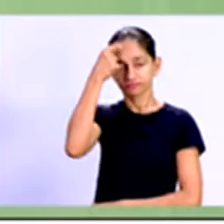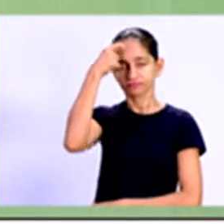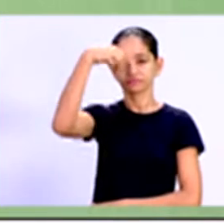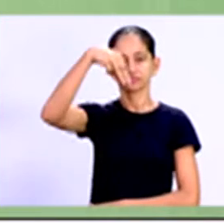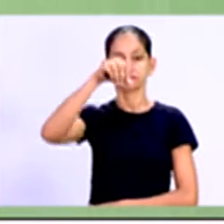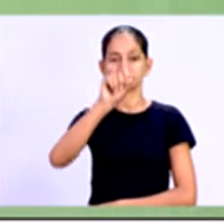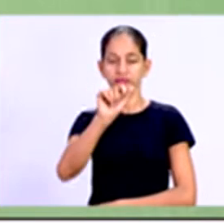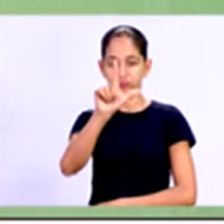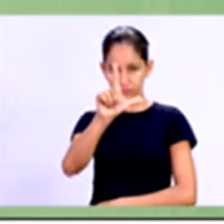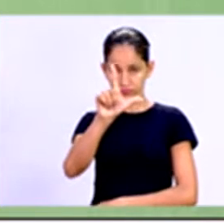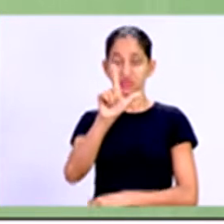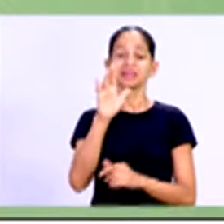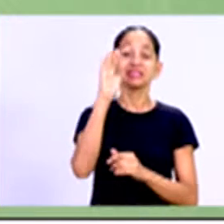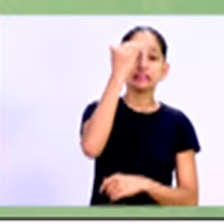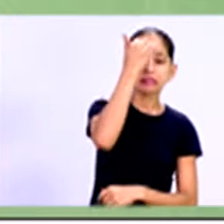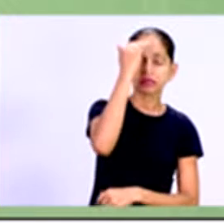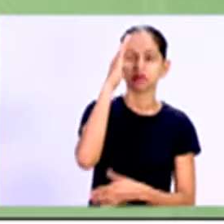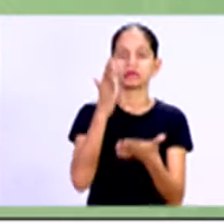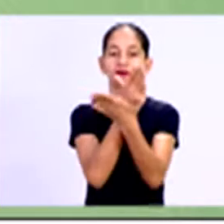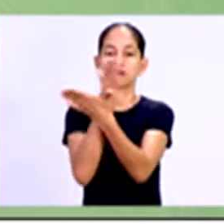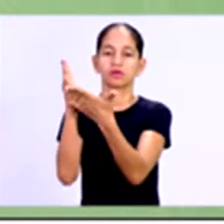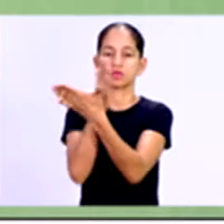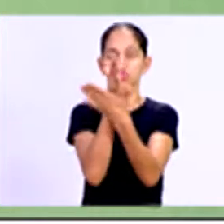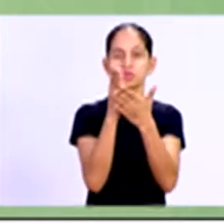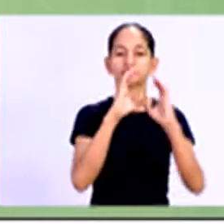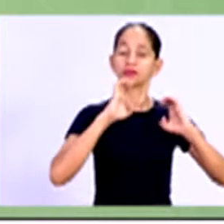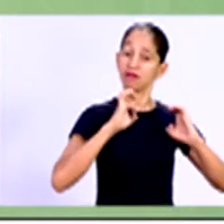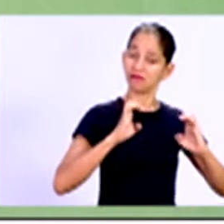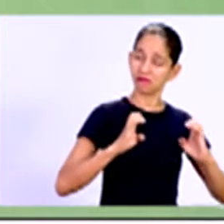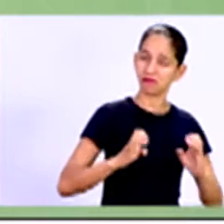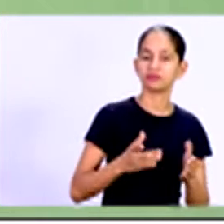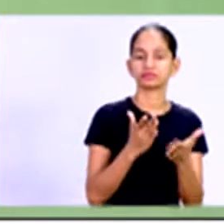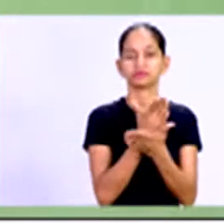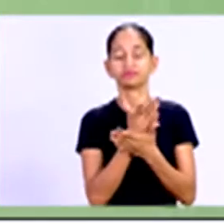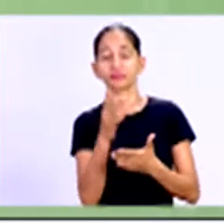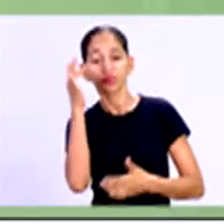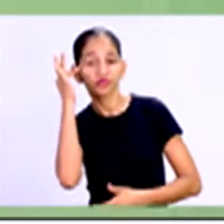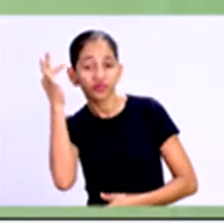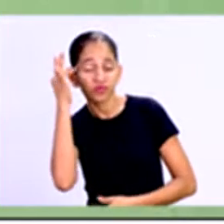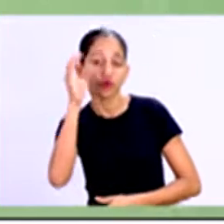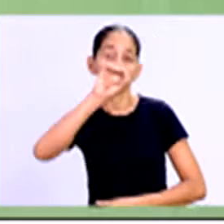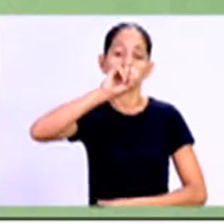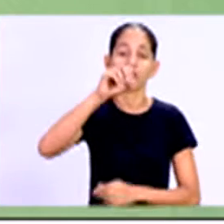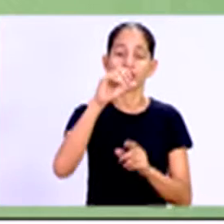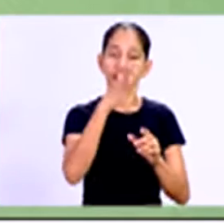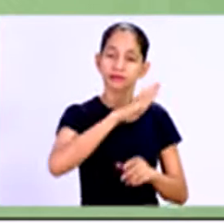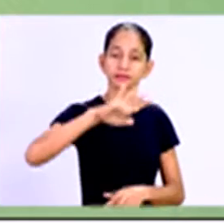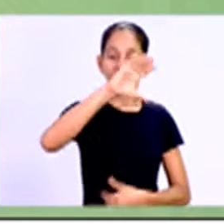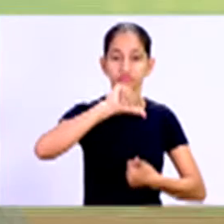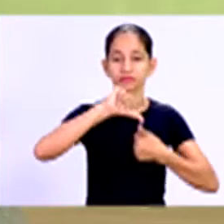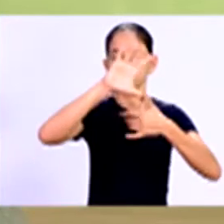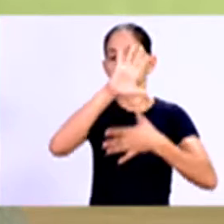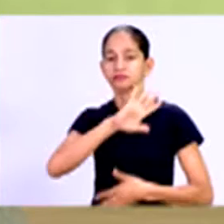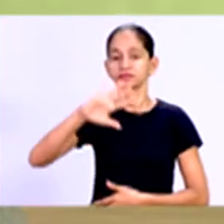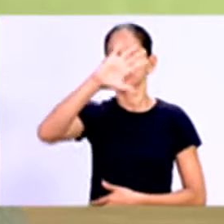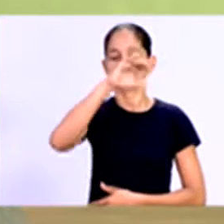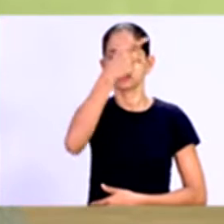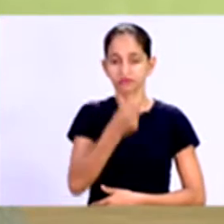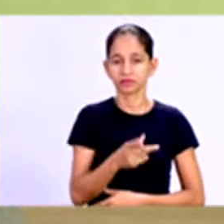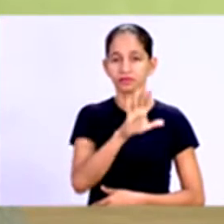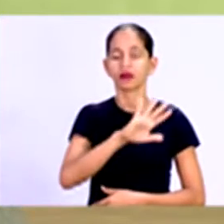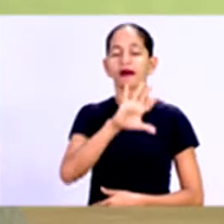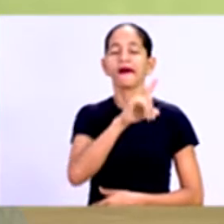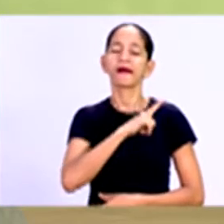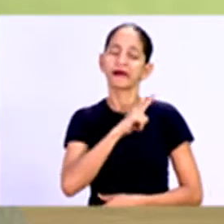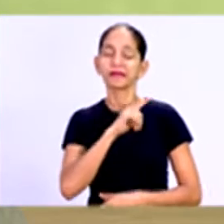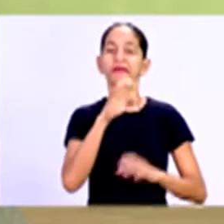por fim, compreender algumas concepções éticas da história da filosofia ocidental. Aquilo que nós vimos durante todo o